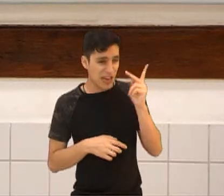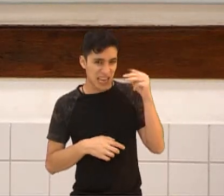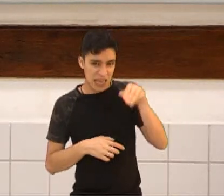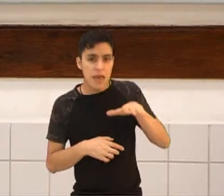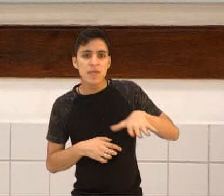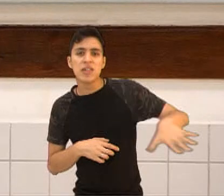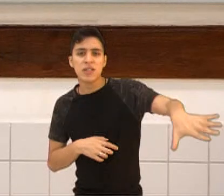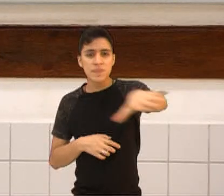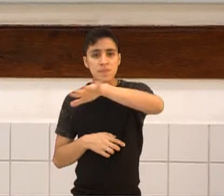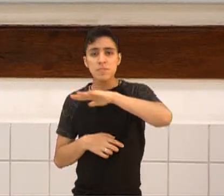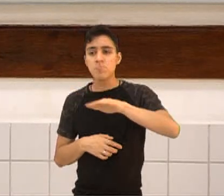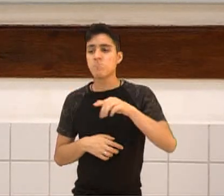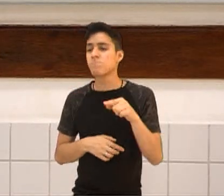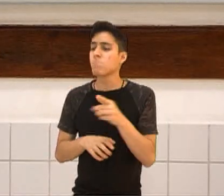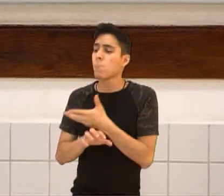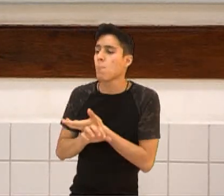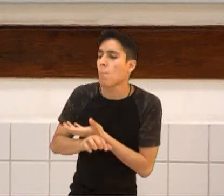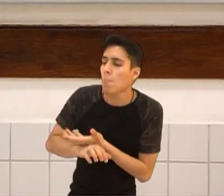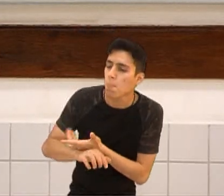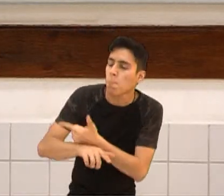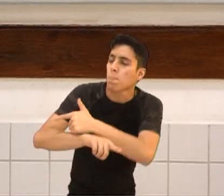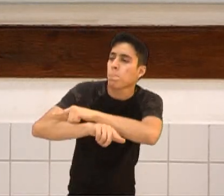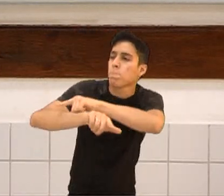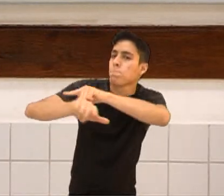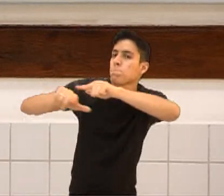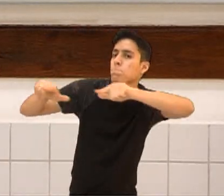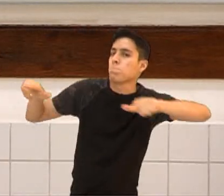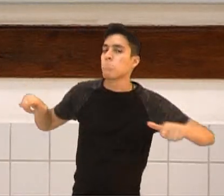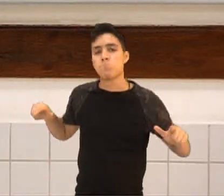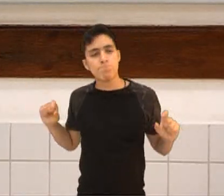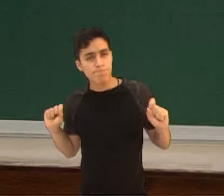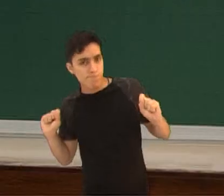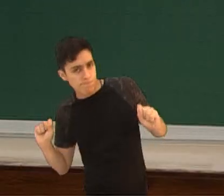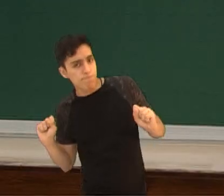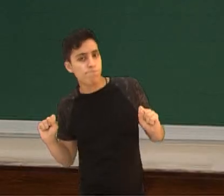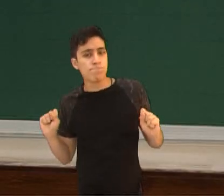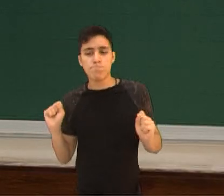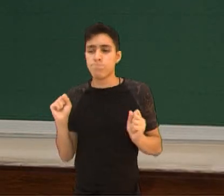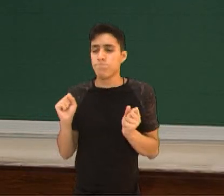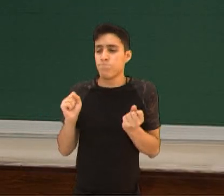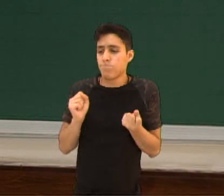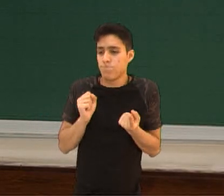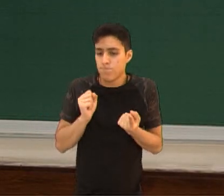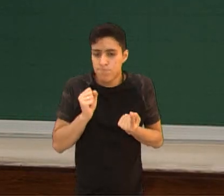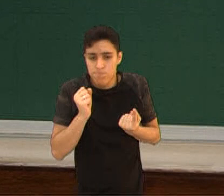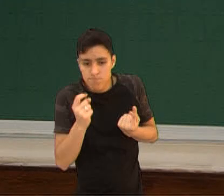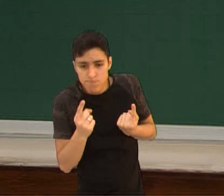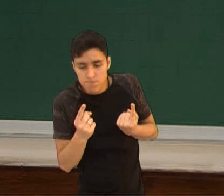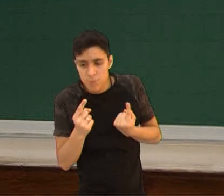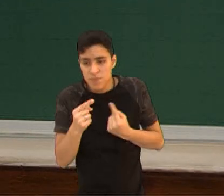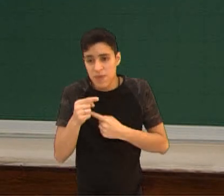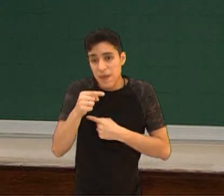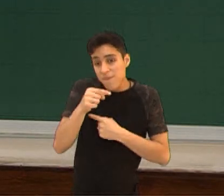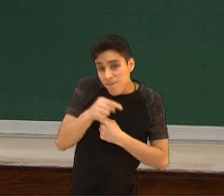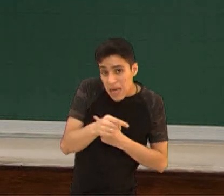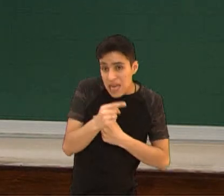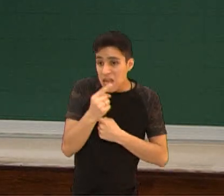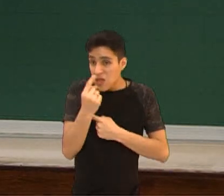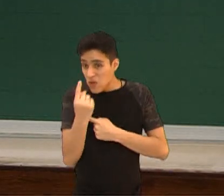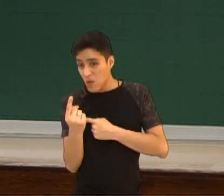quadrado, e vazios demográficos, né, que a gente viu na Ásia, que você pode encontrar dados com menos de 1 habitante por quilômetro quadrado, né? É